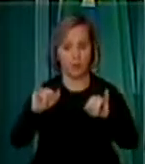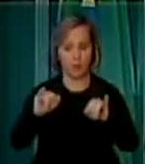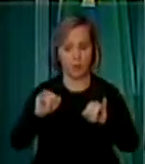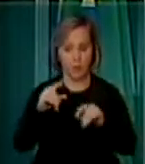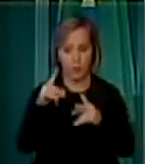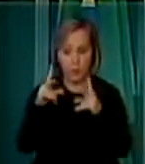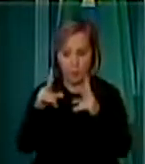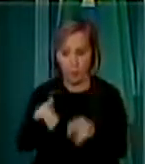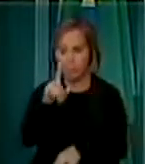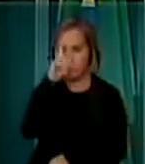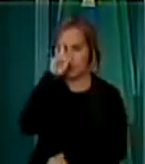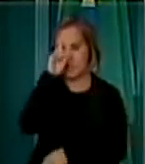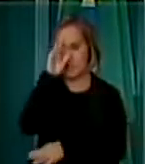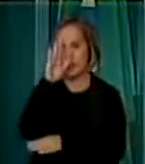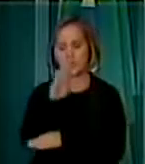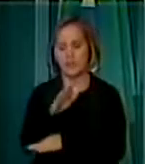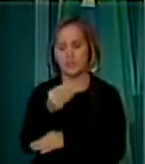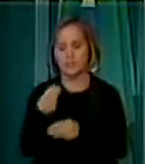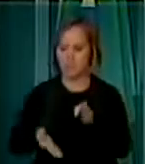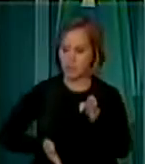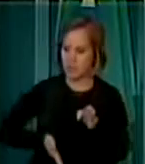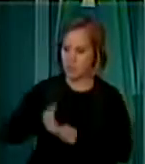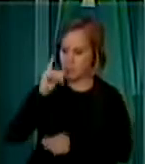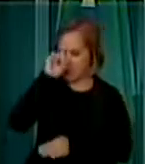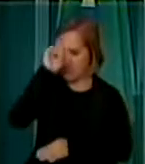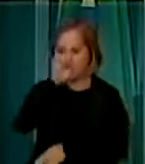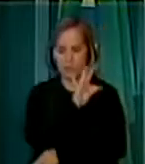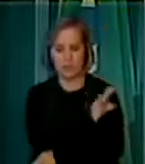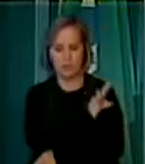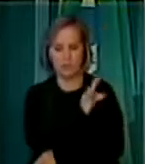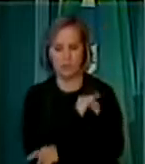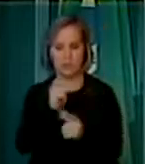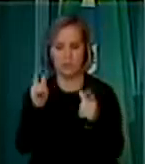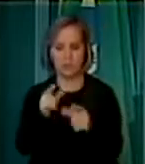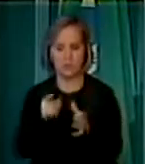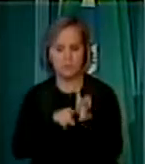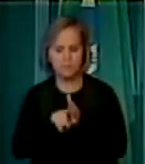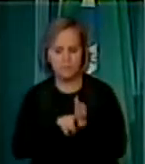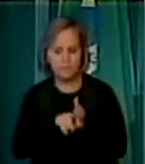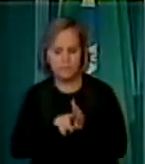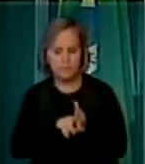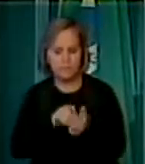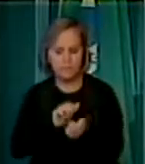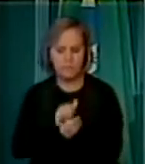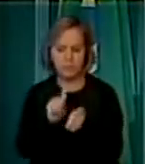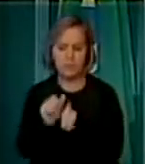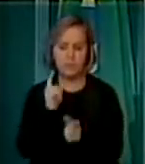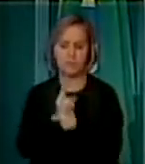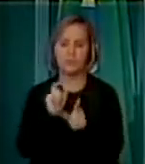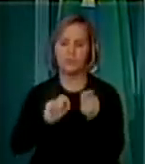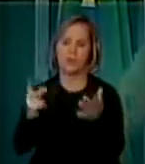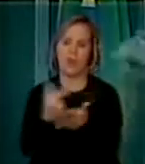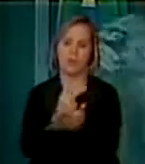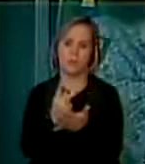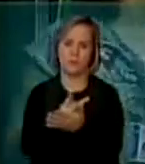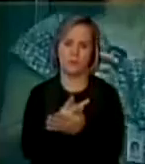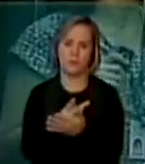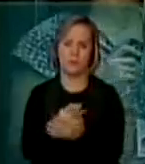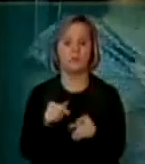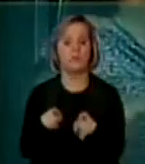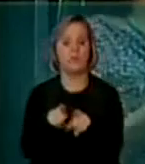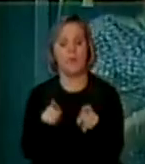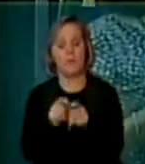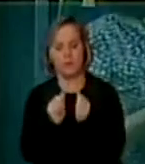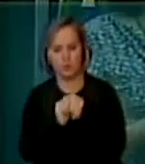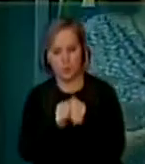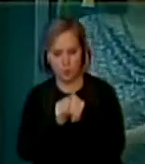tarde que enviou técnicos ao local para apurar o ocorrido. A agência disse ainda que acompanhou